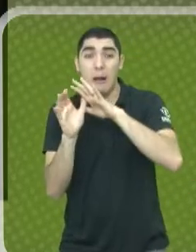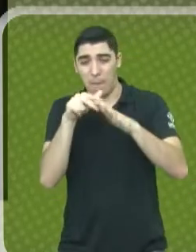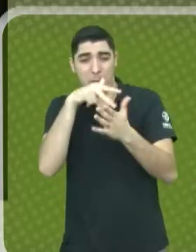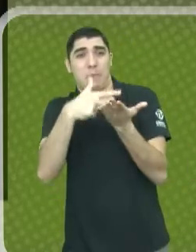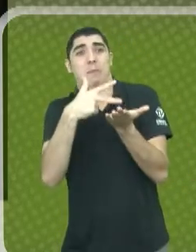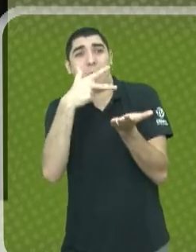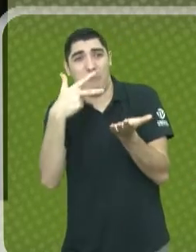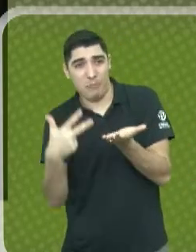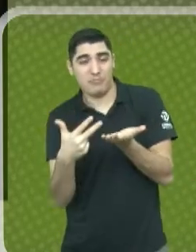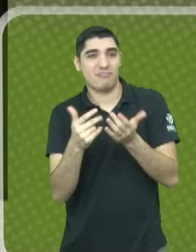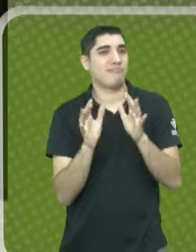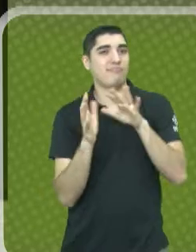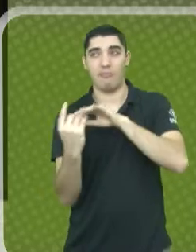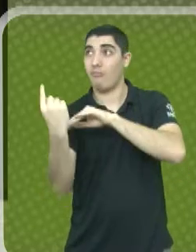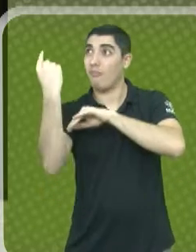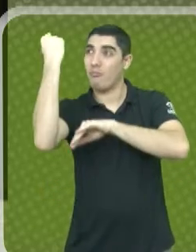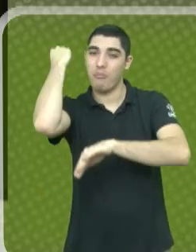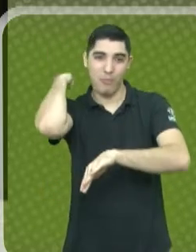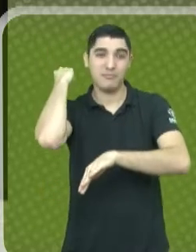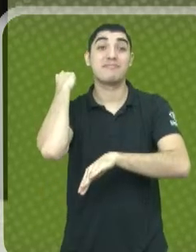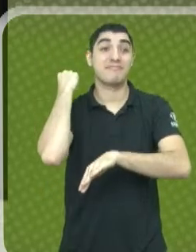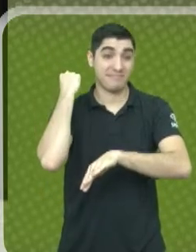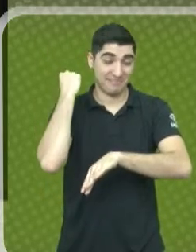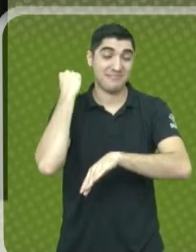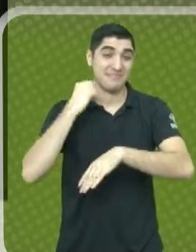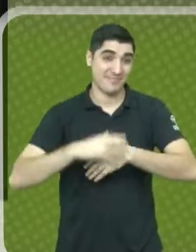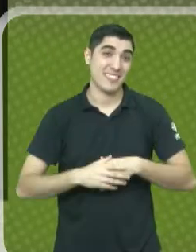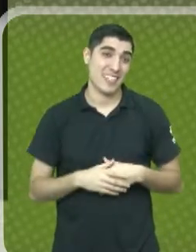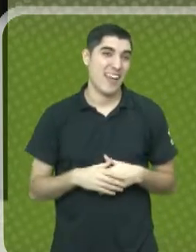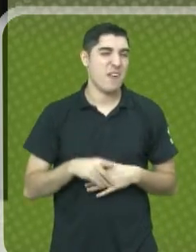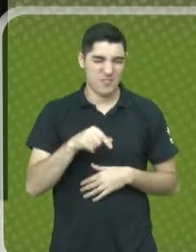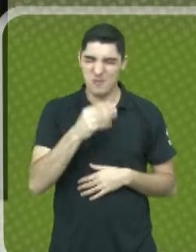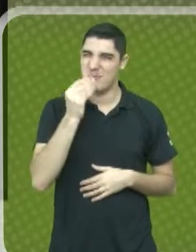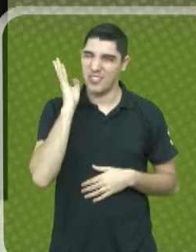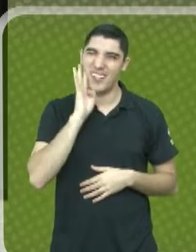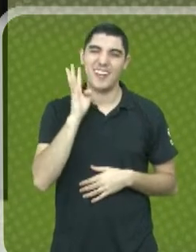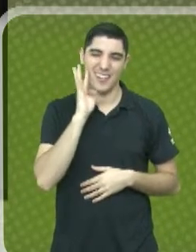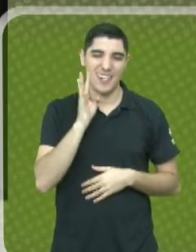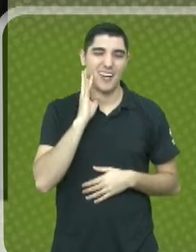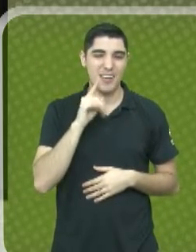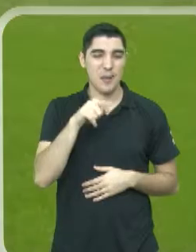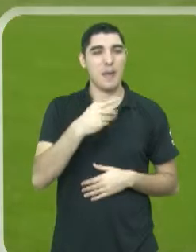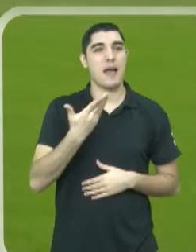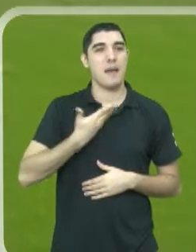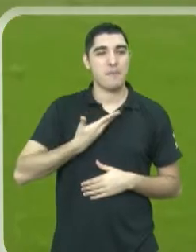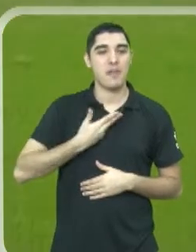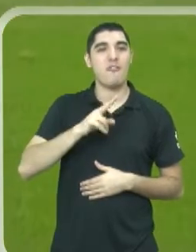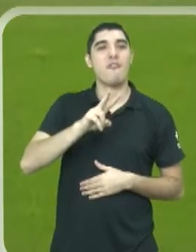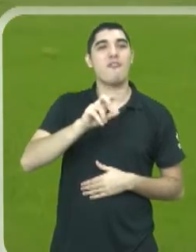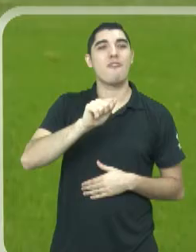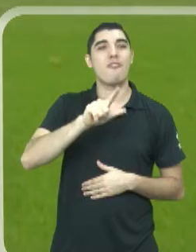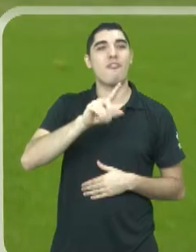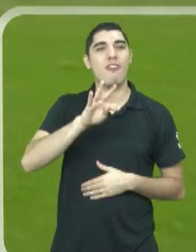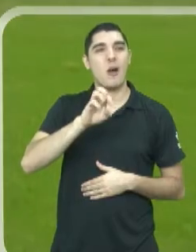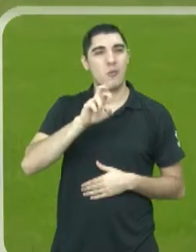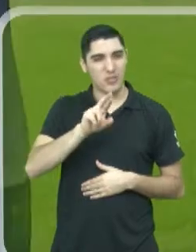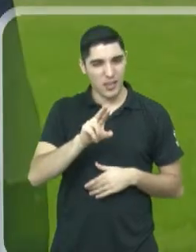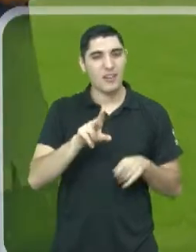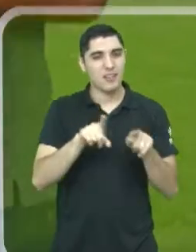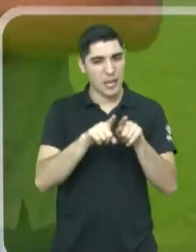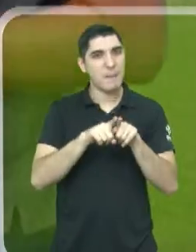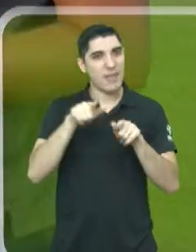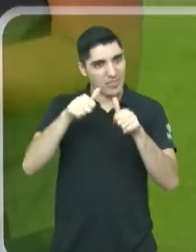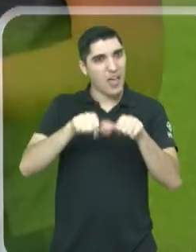cai e a bola passa por cima dele e foi muito legal. Nosso querido amigo Valtenci Vicente, o Valtenci que estava naquele jogo,